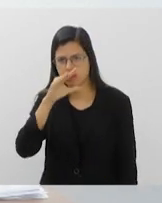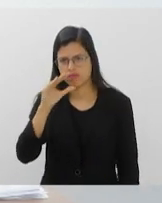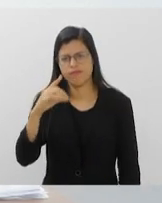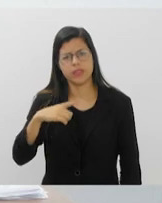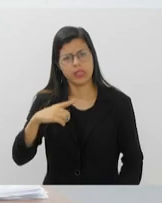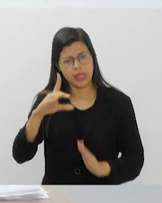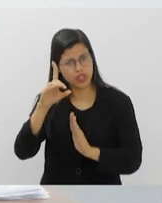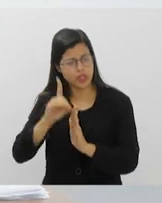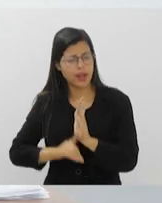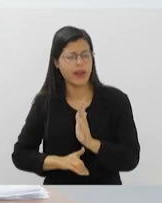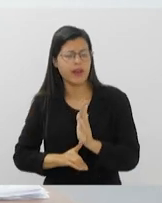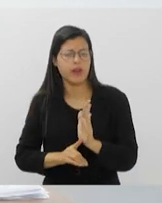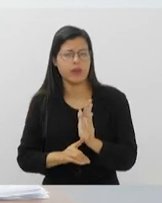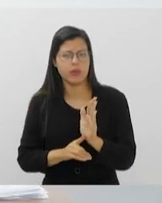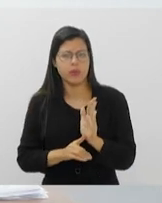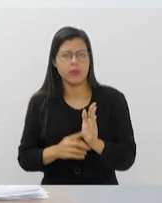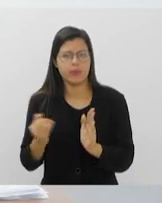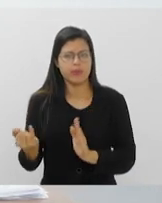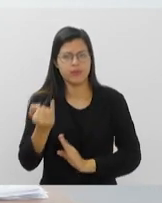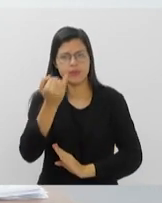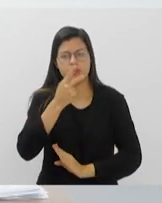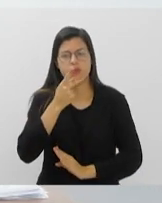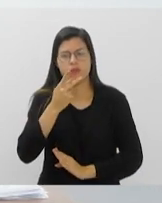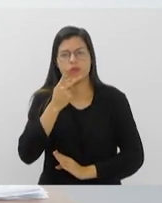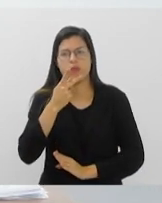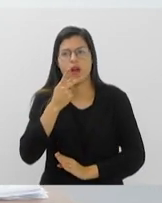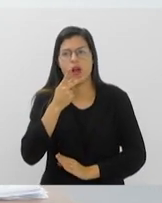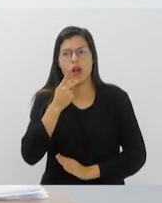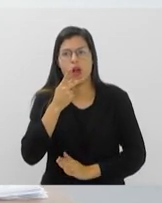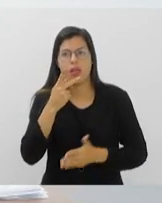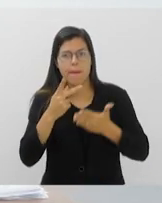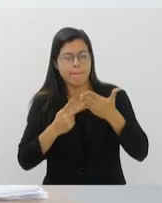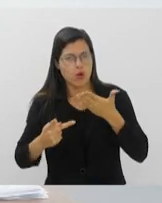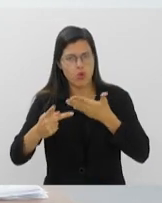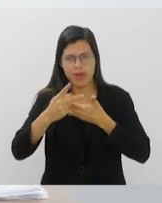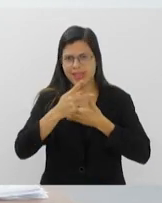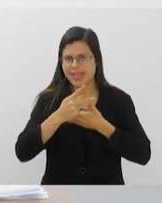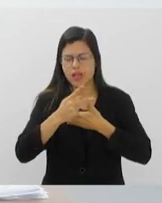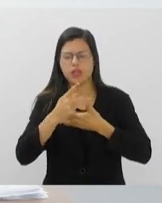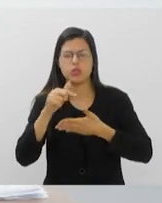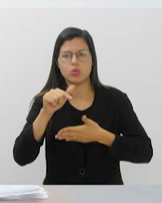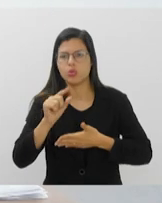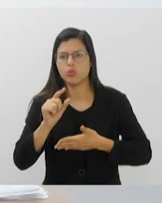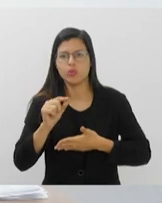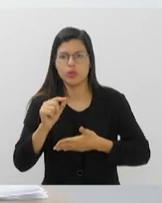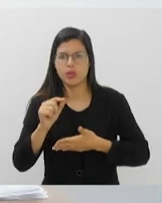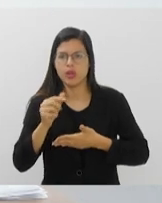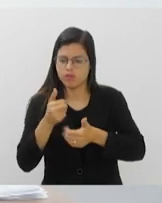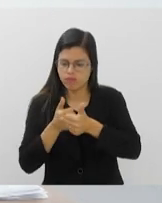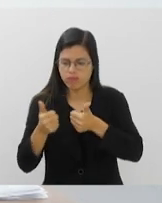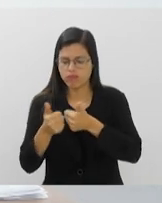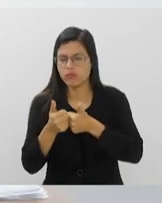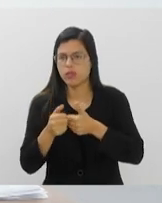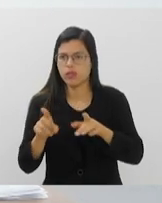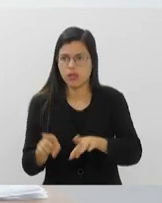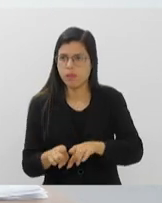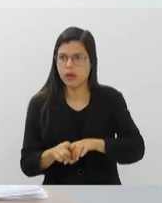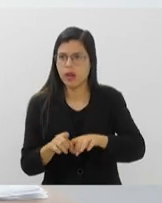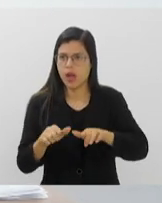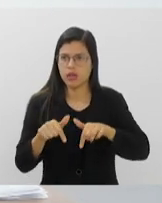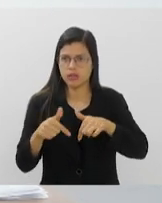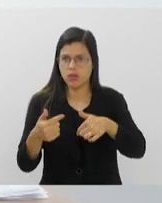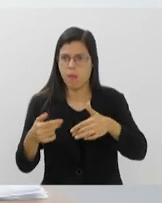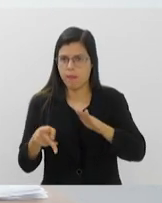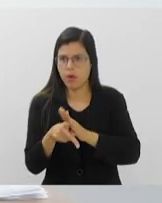então é muito importante quando a gente fala da prioridade absoluta a gente tá falando inclusive nas nossas ações institucionais né a